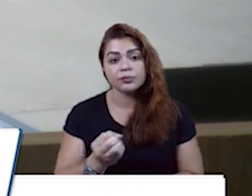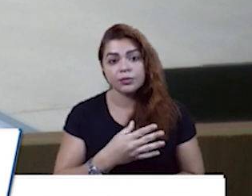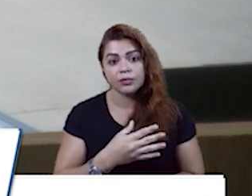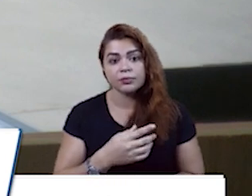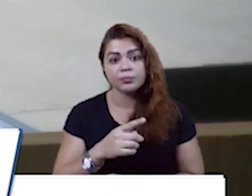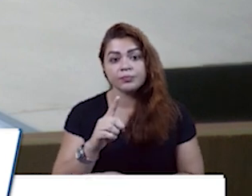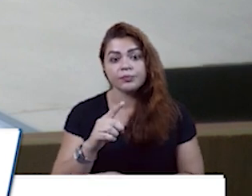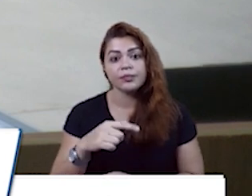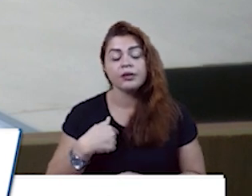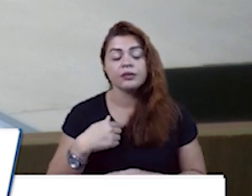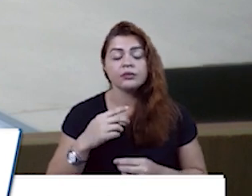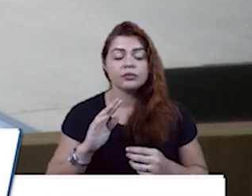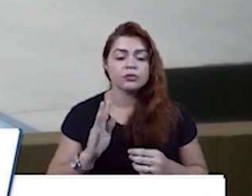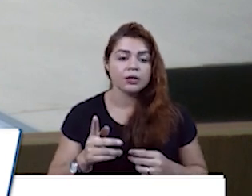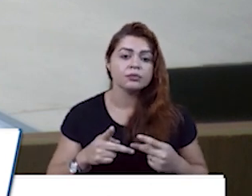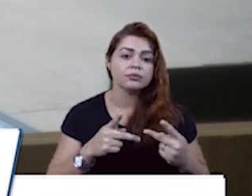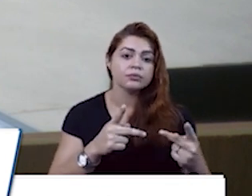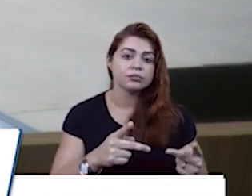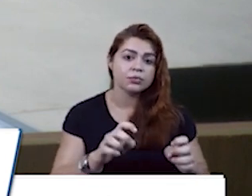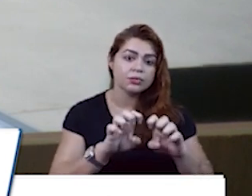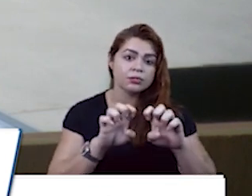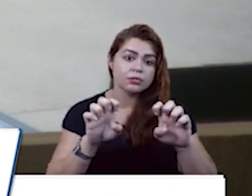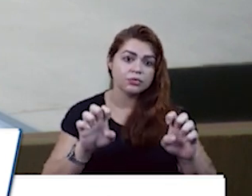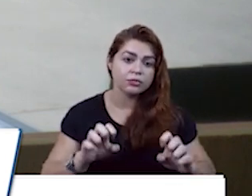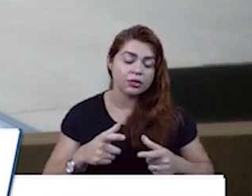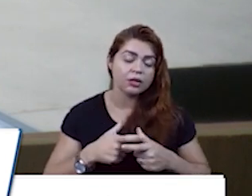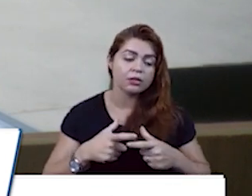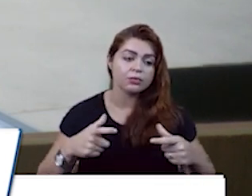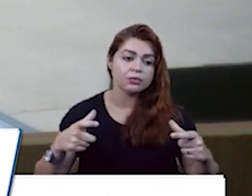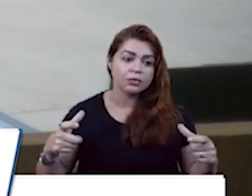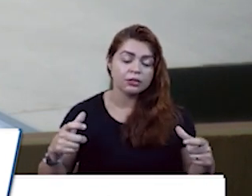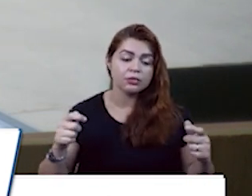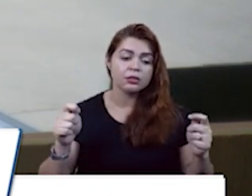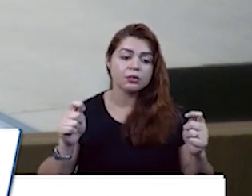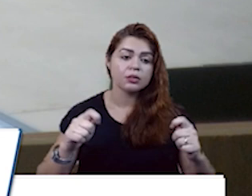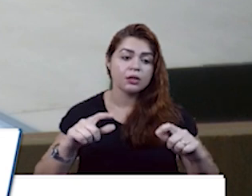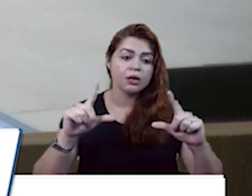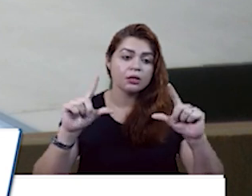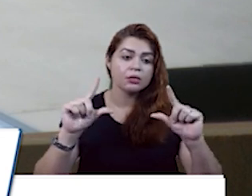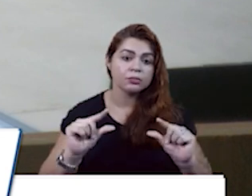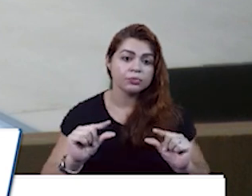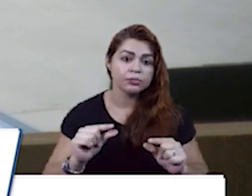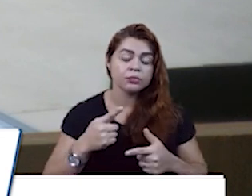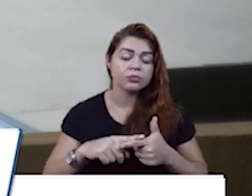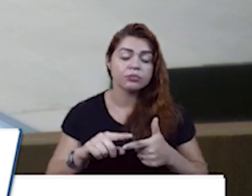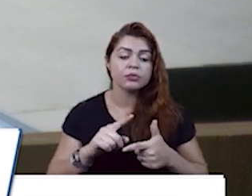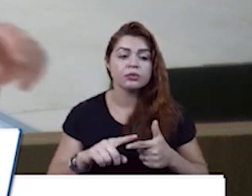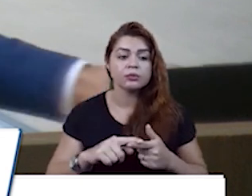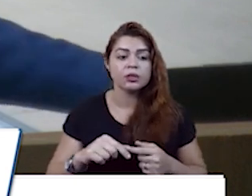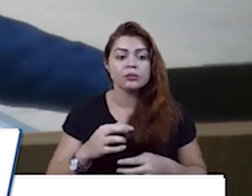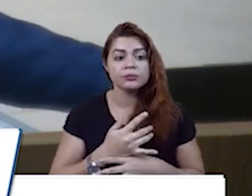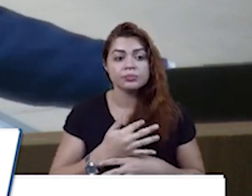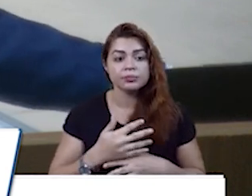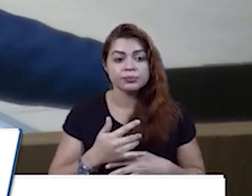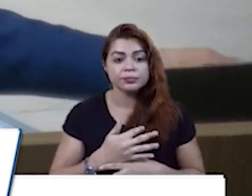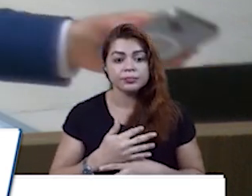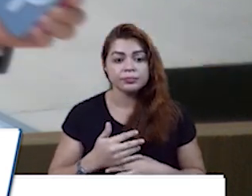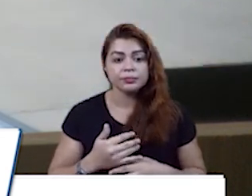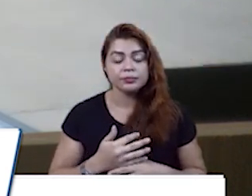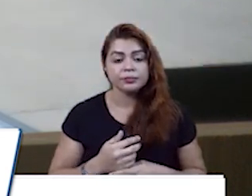que vai amenizar muito os problemas da nossa cidade. Em relação a